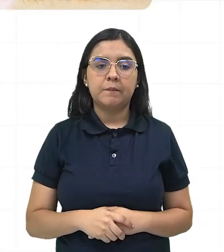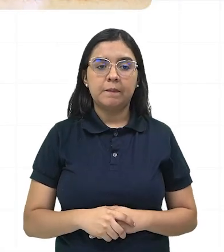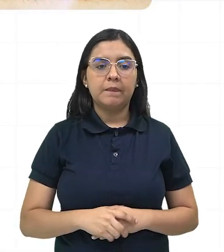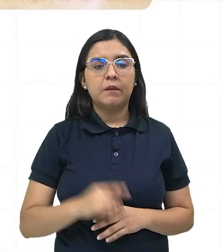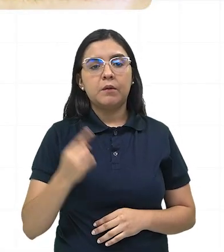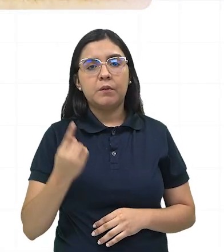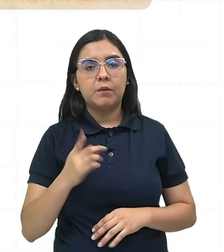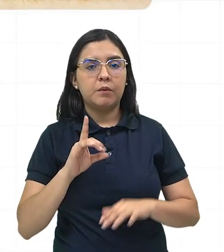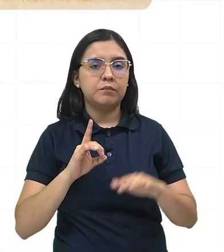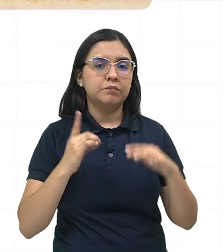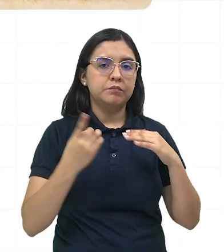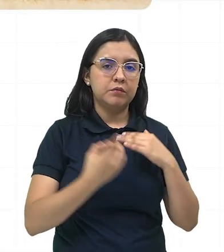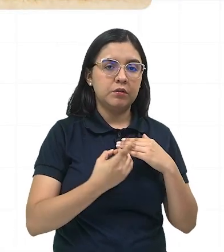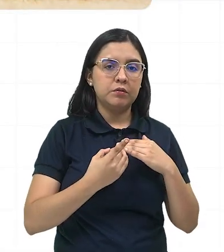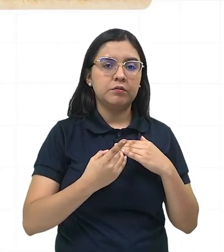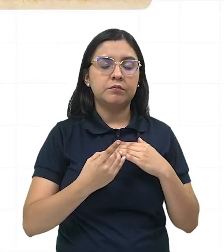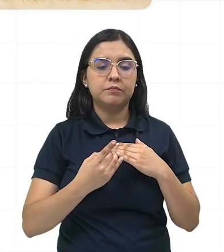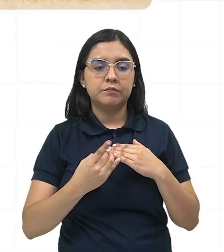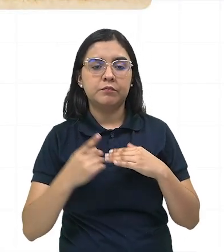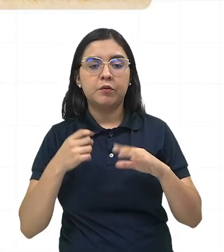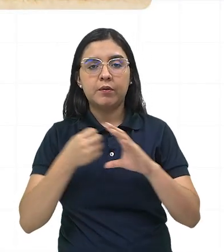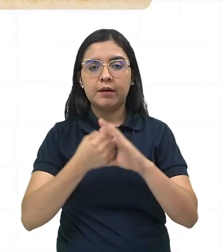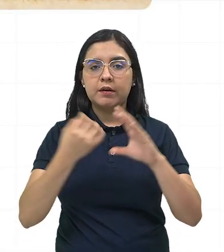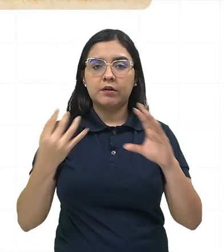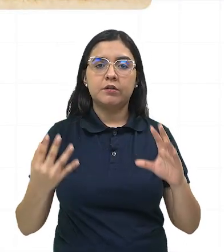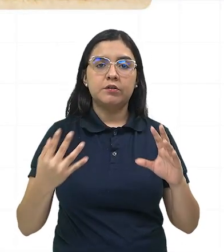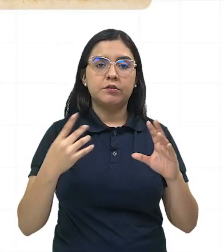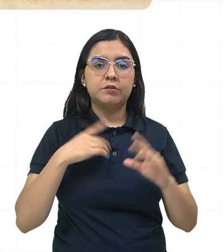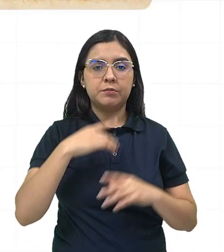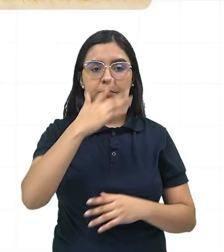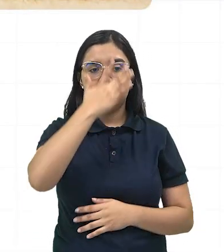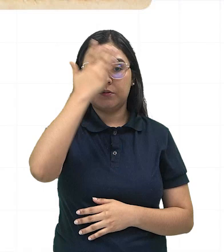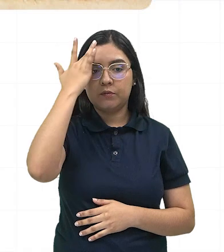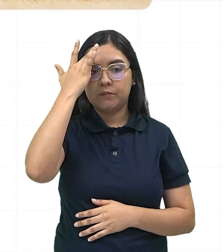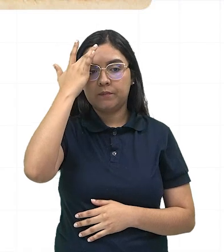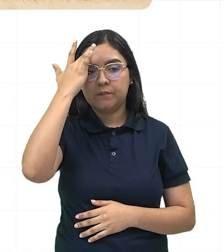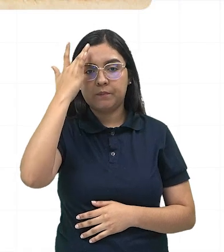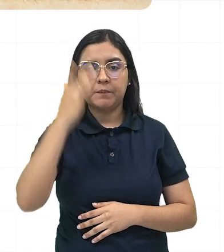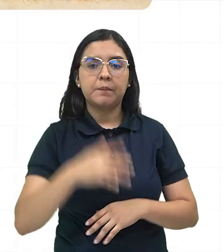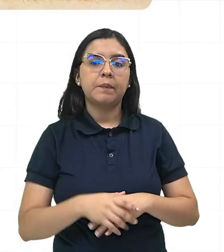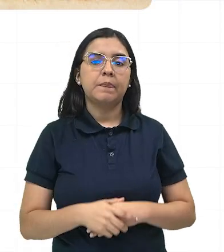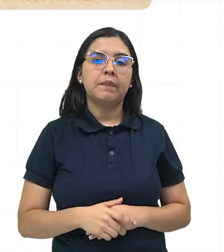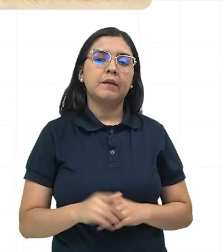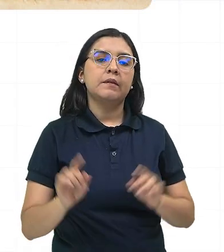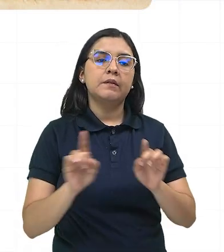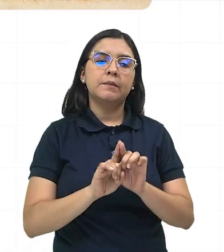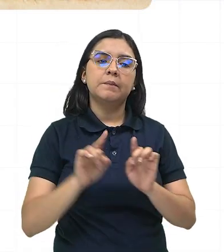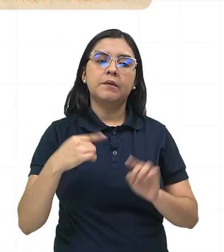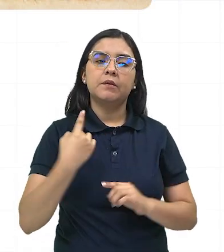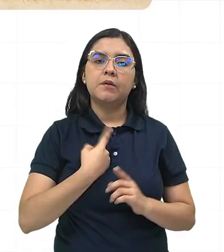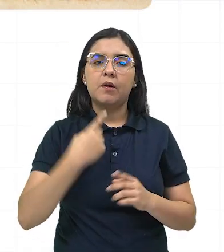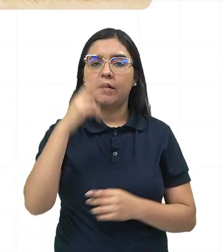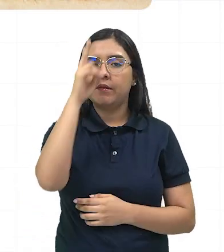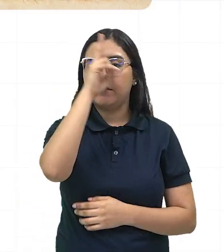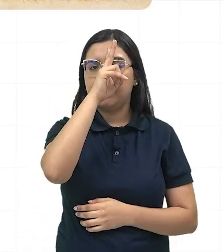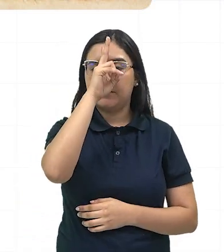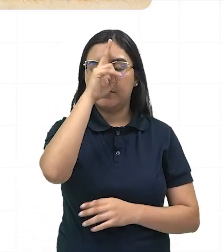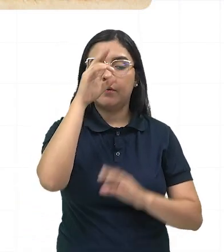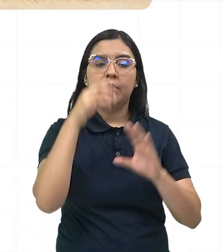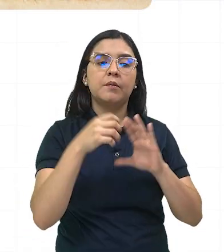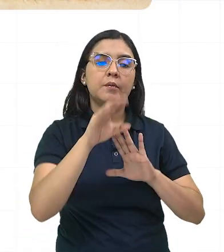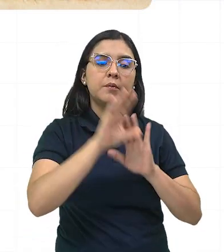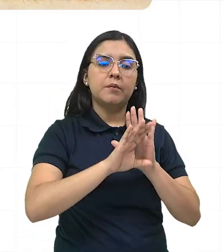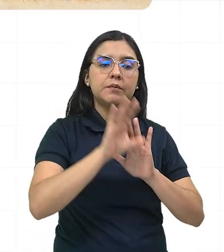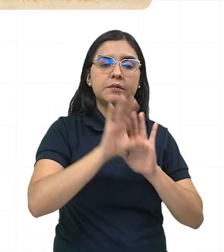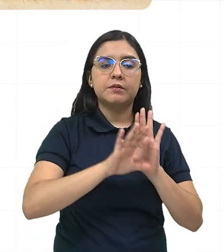ou mais deuses em forma ou atributos de pessoa. E aqui nós podemos lembrar que o conceito